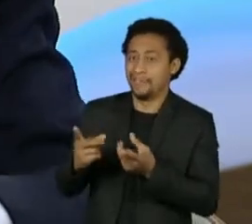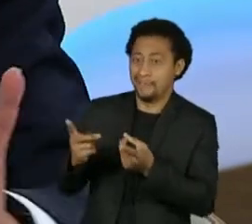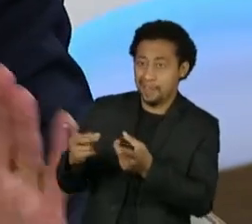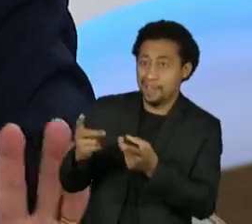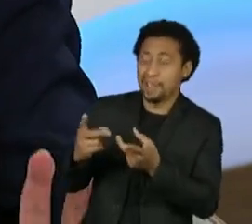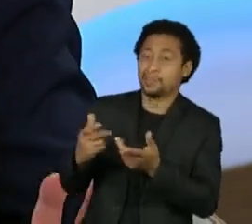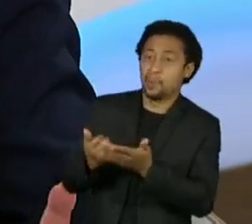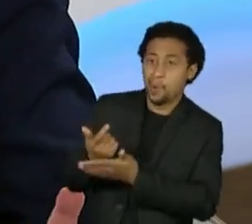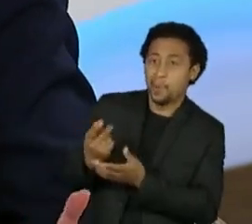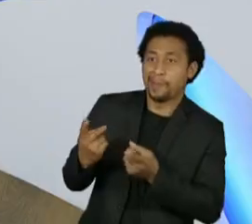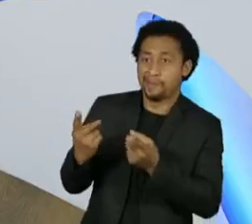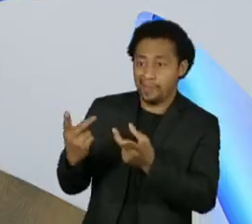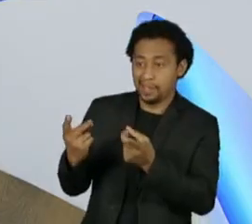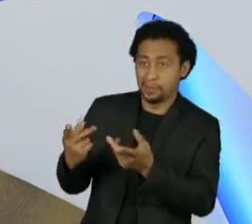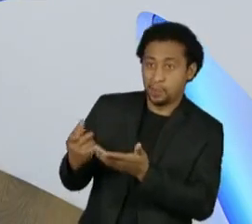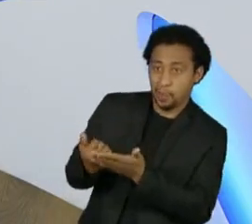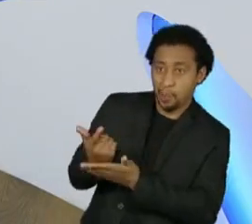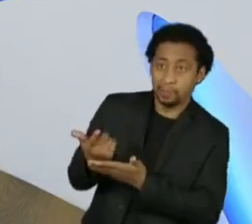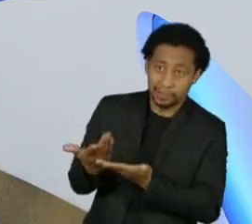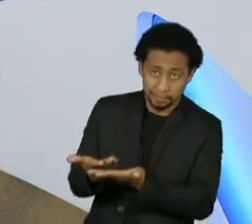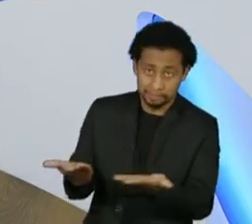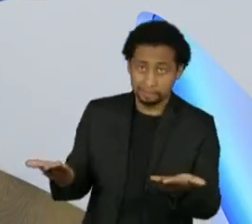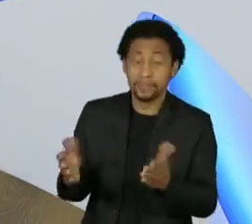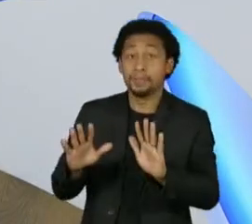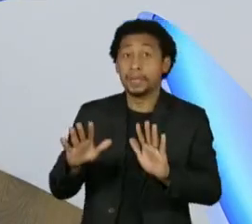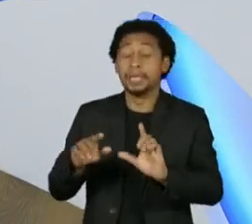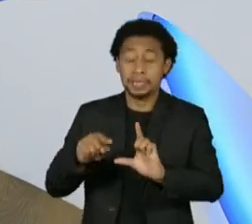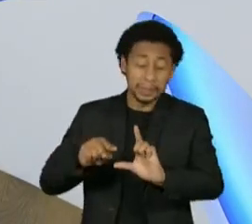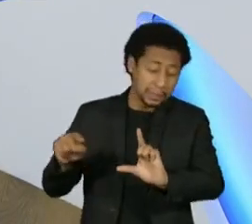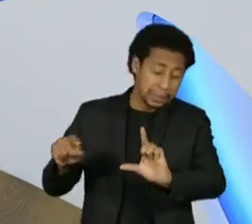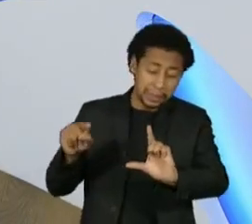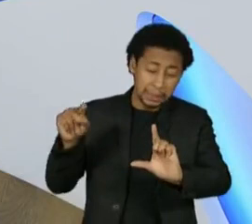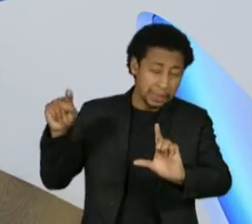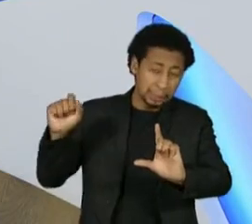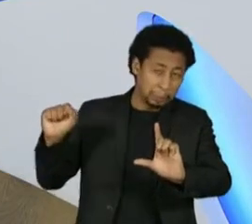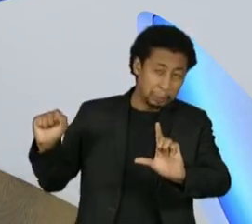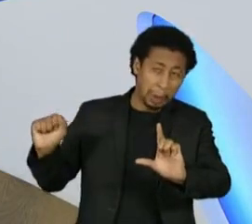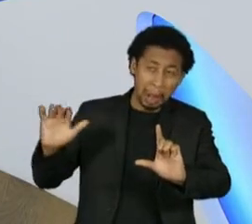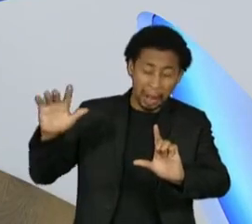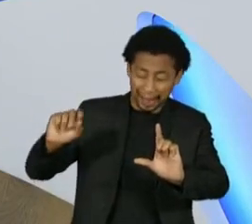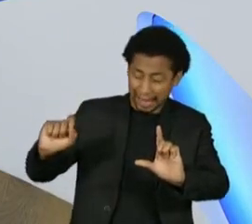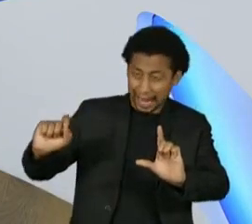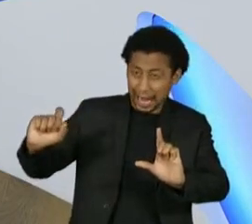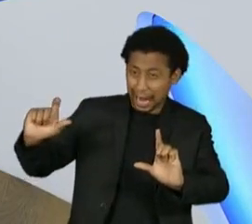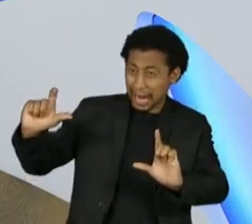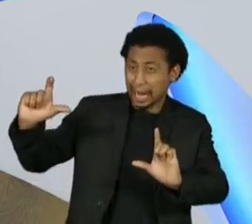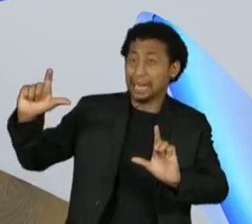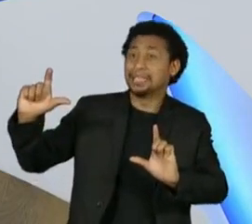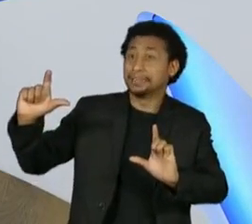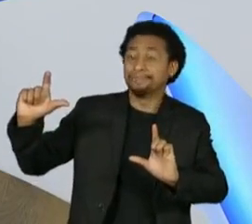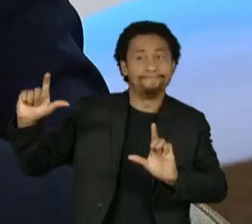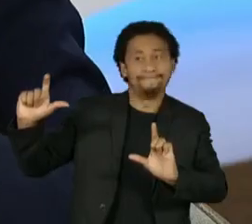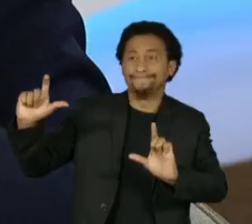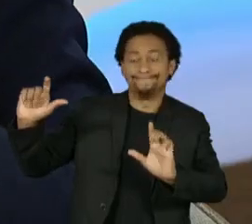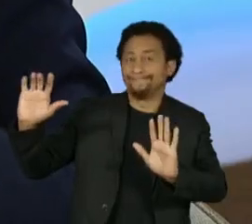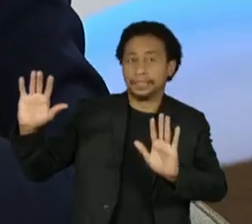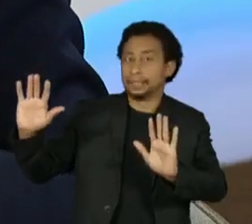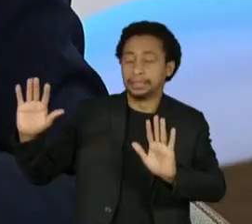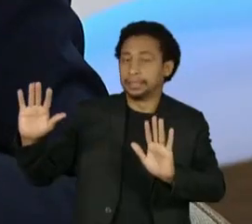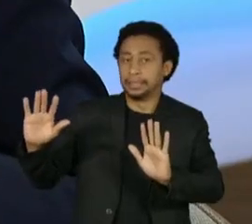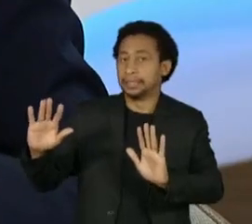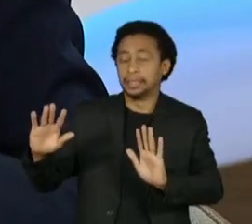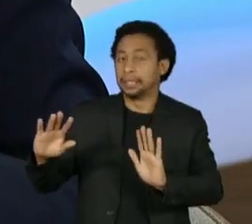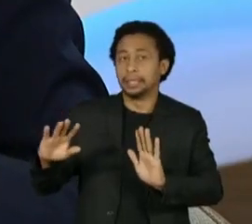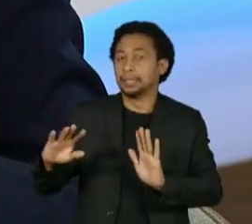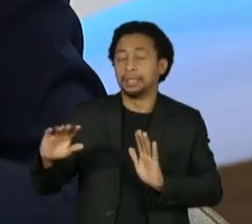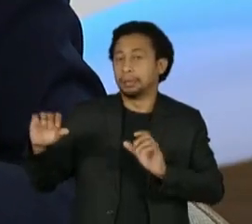mas está OK agora subir isso aí absolutamente negativo é